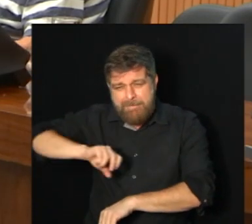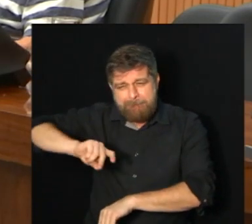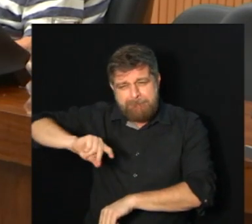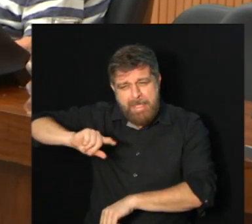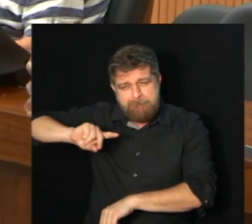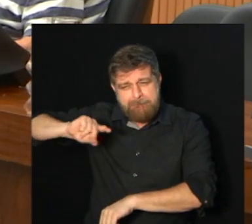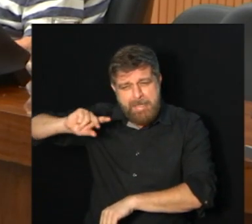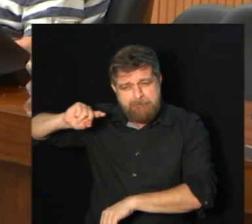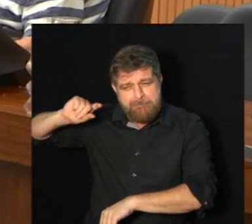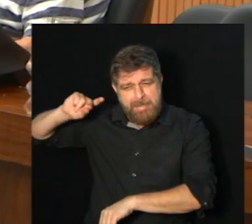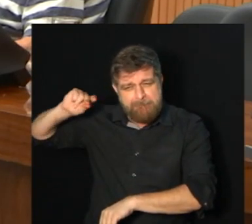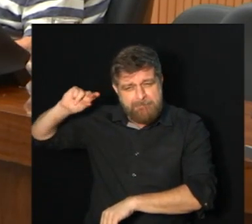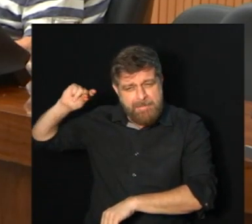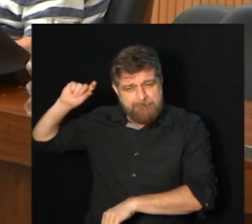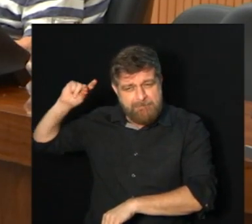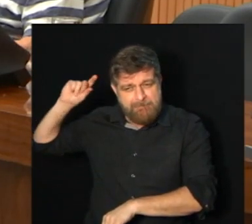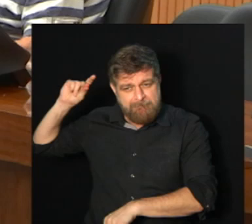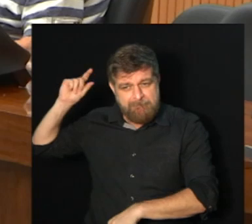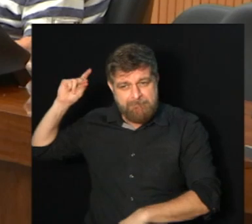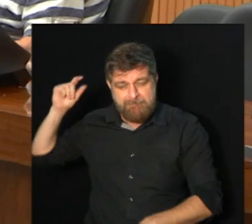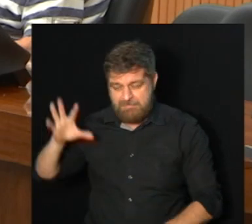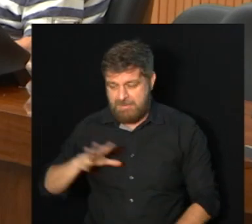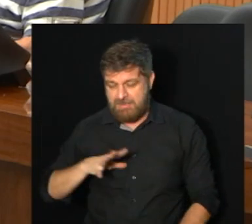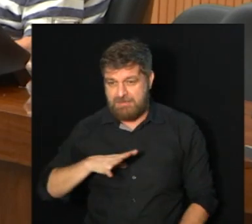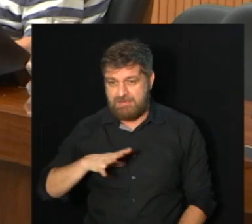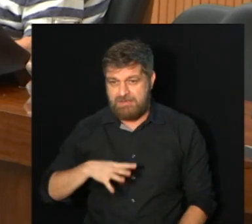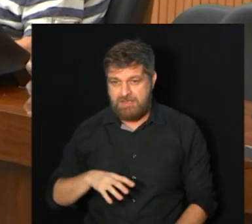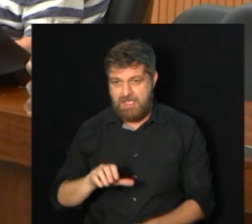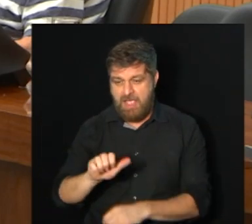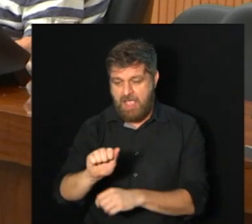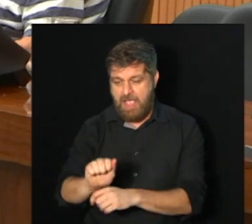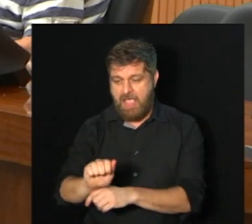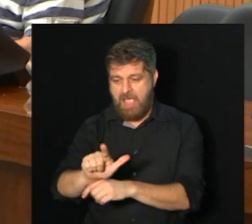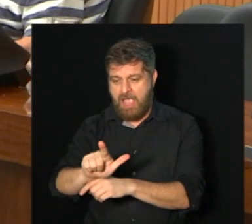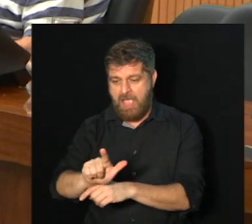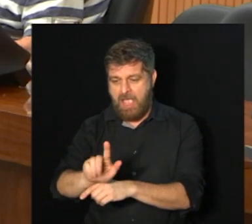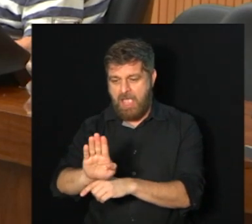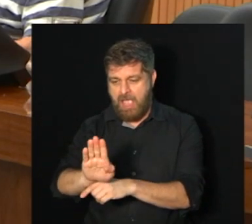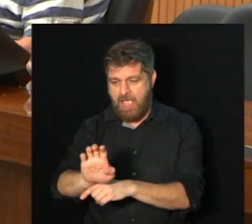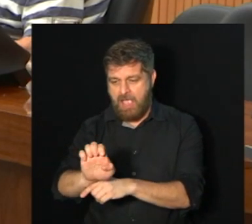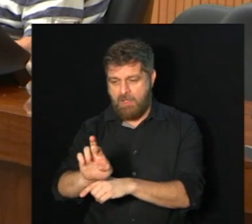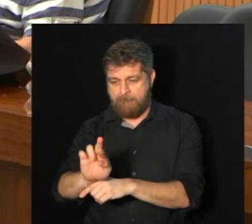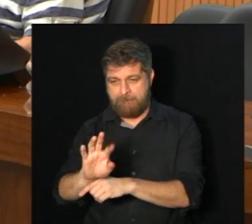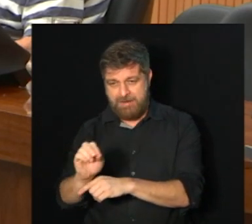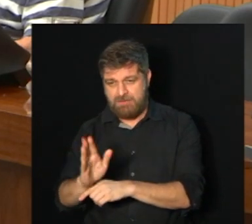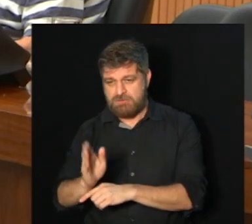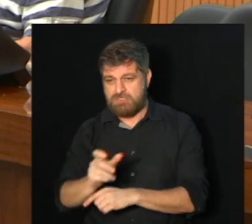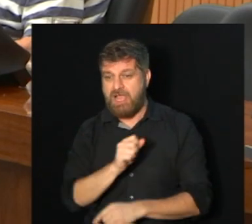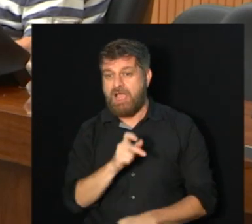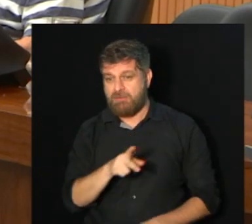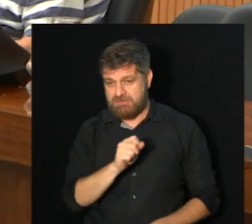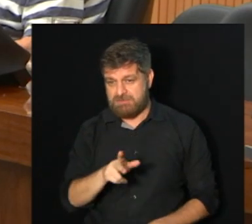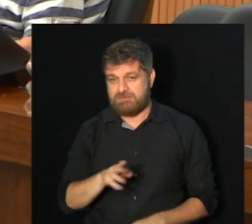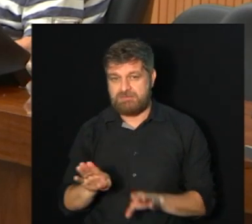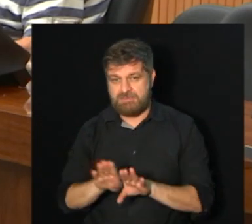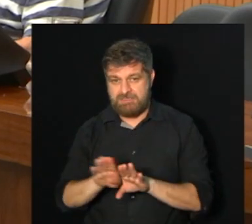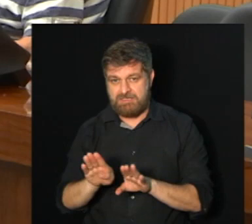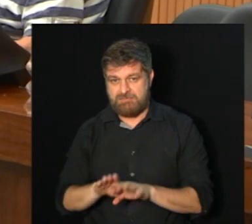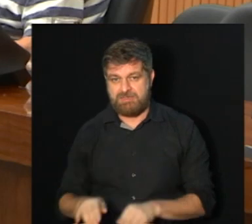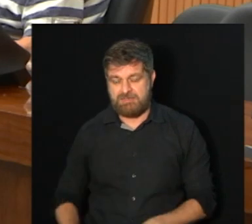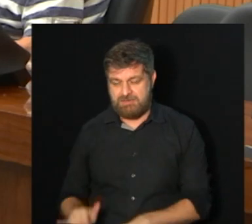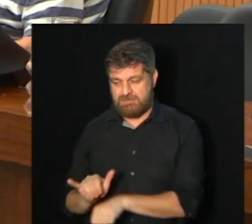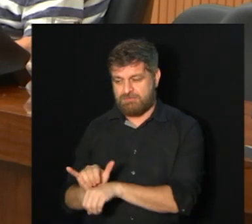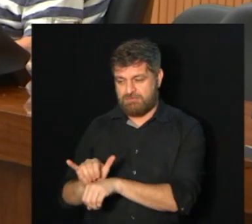em atividade aqui na nossa cidade, que é o Alberto Monteiro, que também é aposentado da FAB, Força